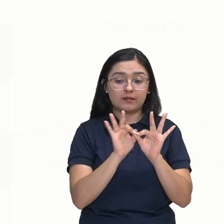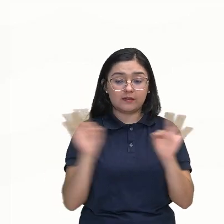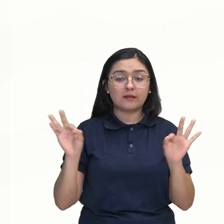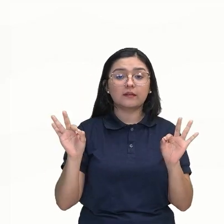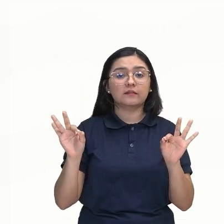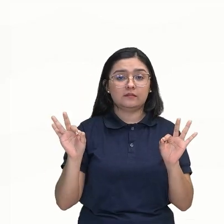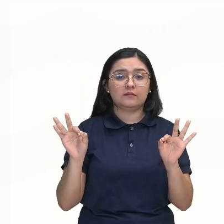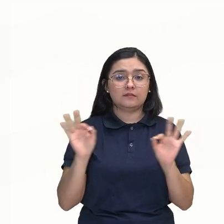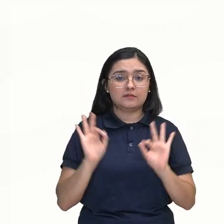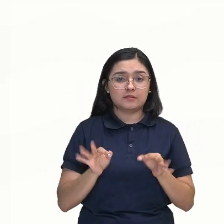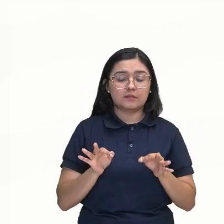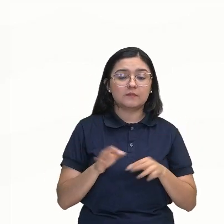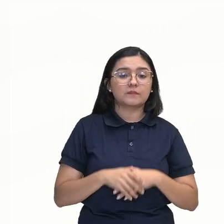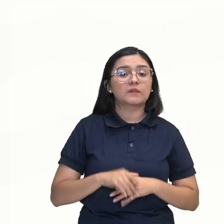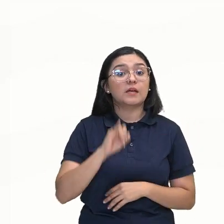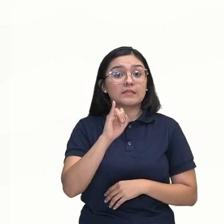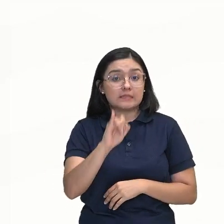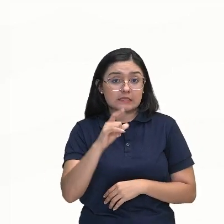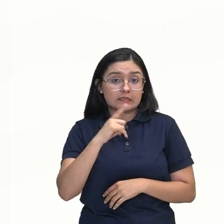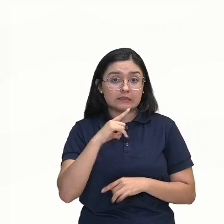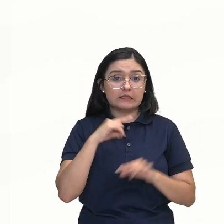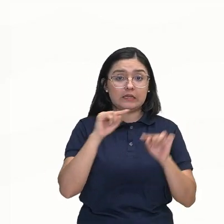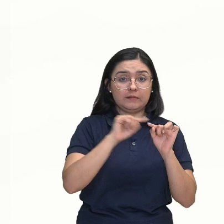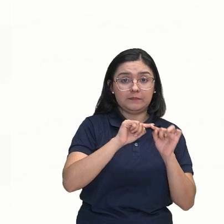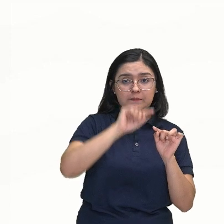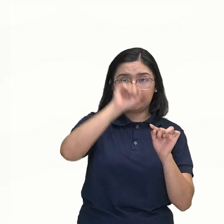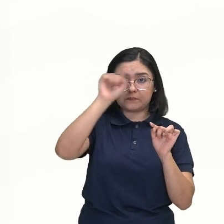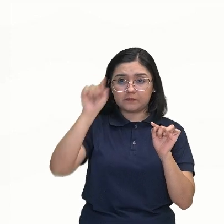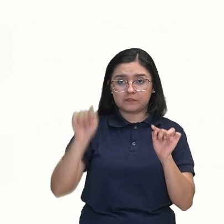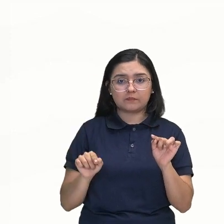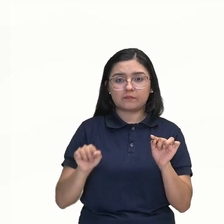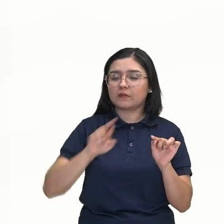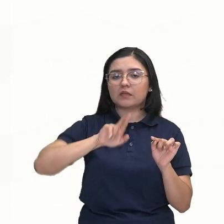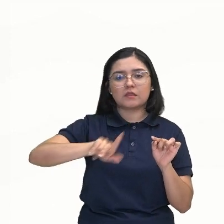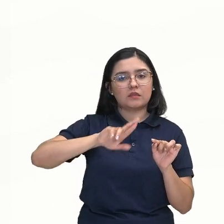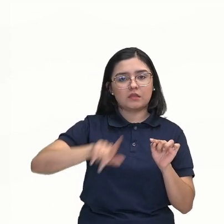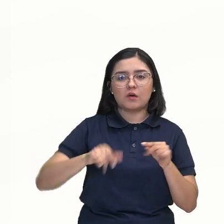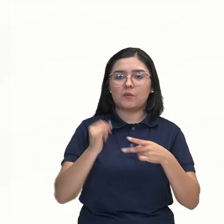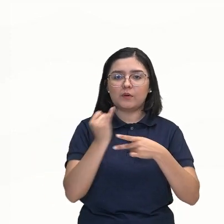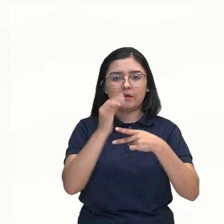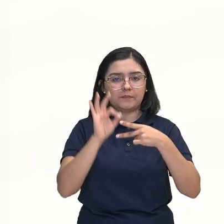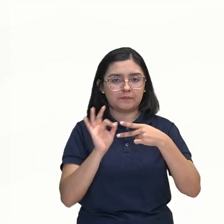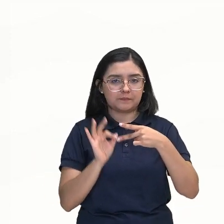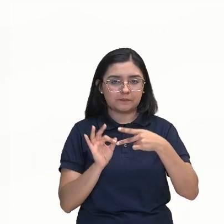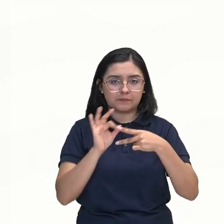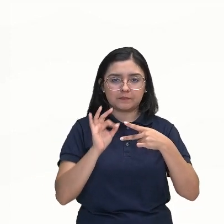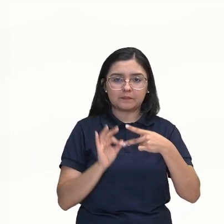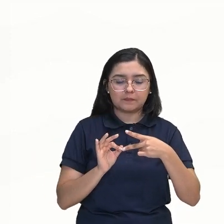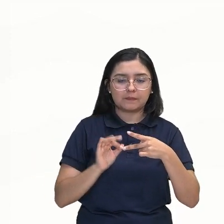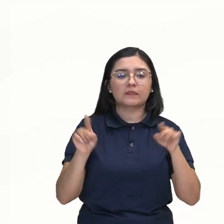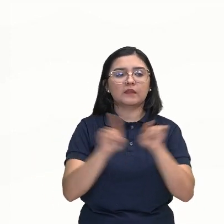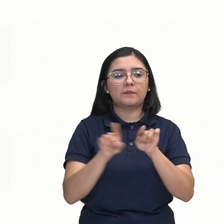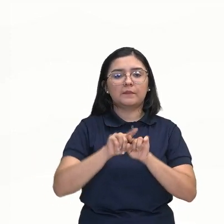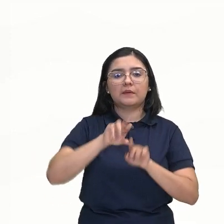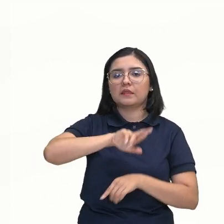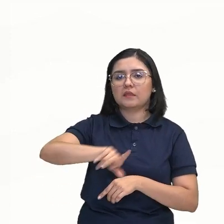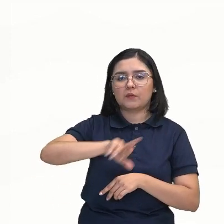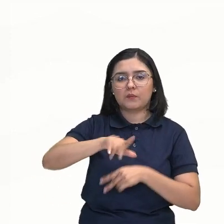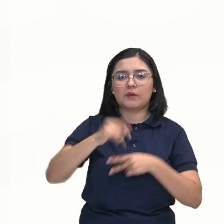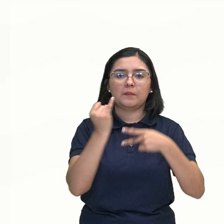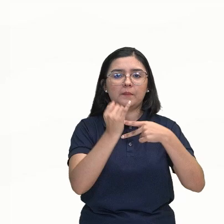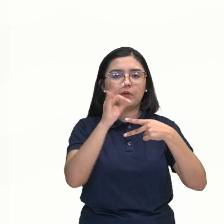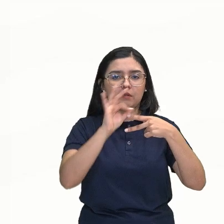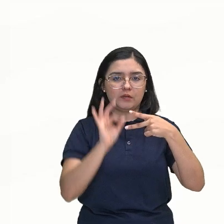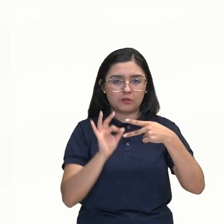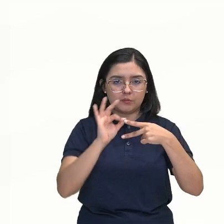ok? Se tiver curvas, não é segmento de reta, logo, não